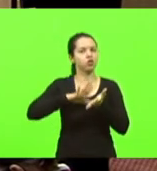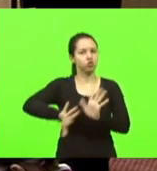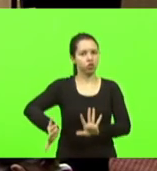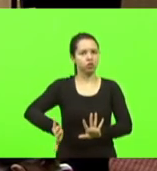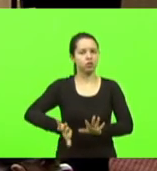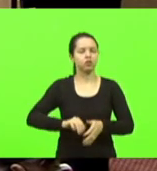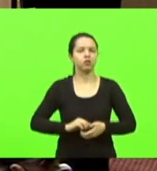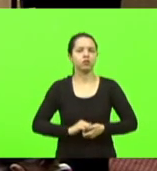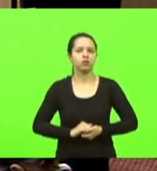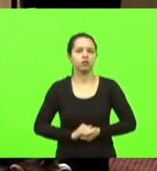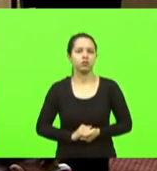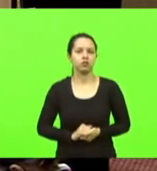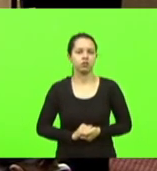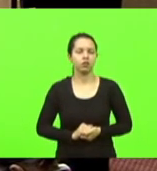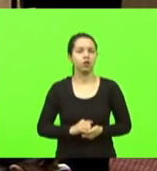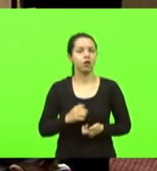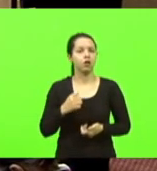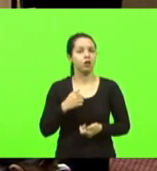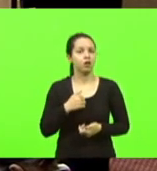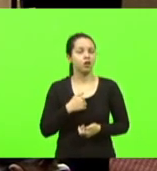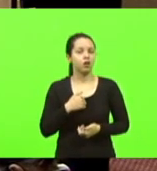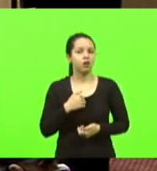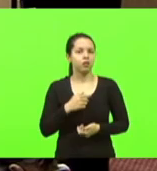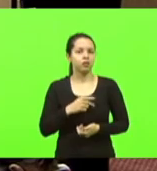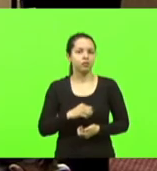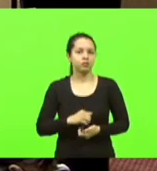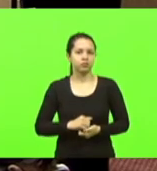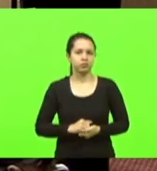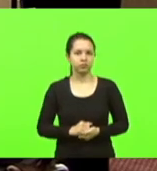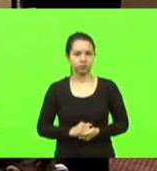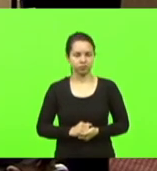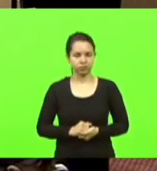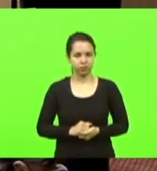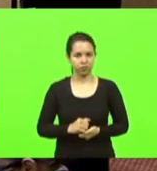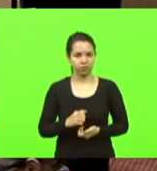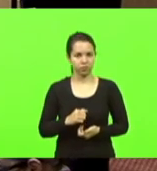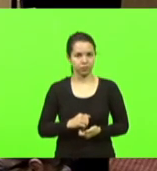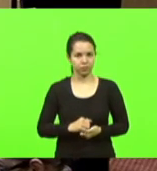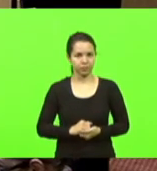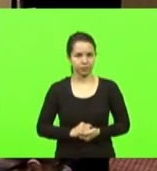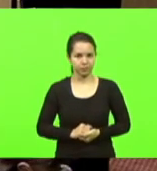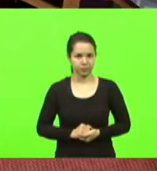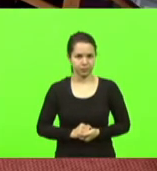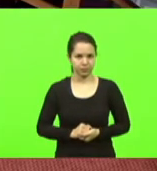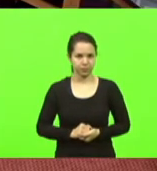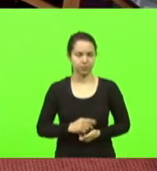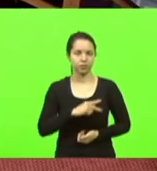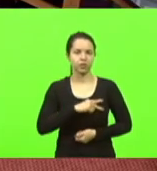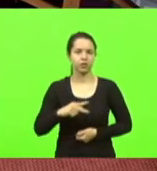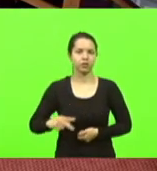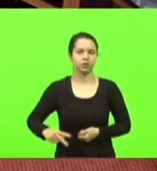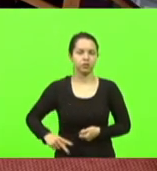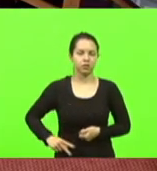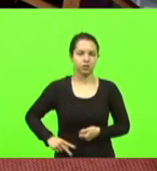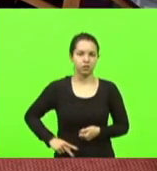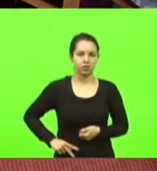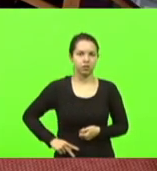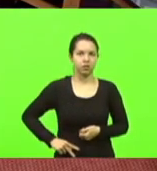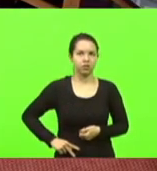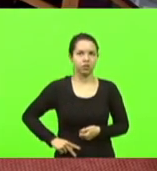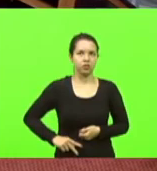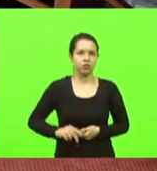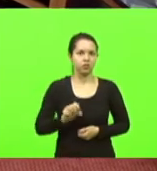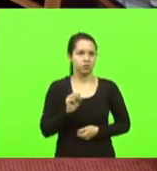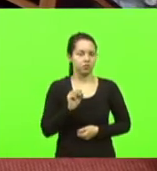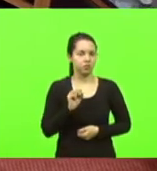presidente Presidente apenas senhor presidente Eu também agora for sofrimento a corretamente e seu presidente vossa excelência se não